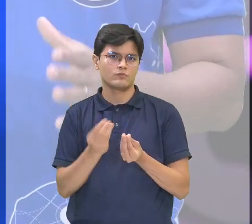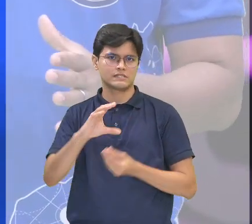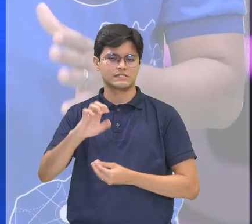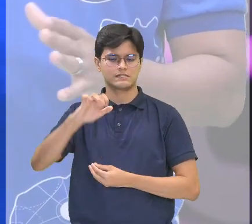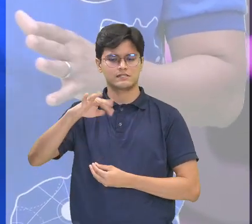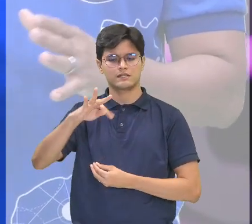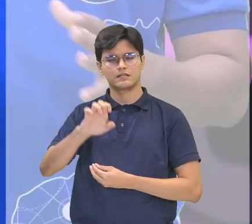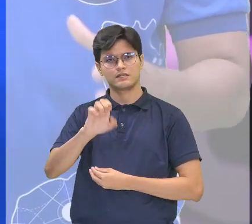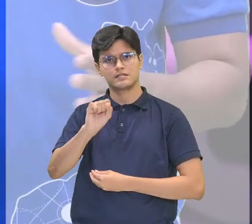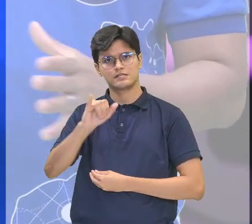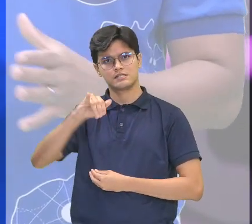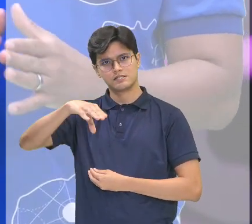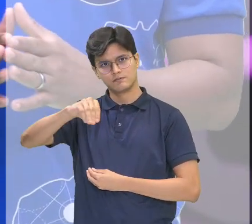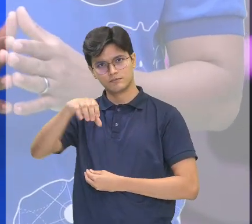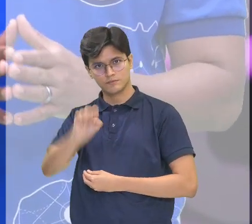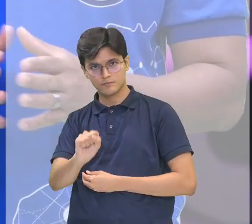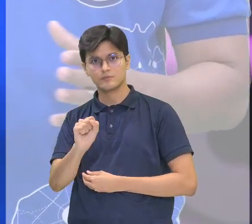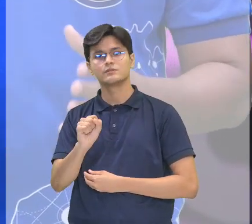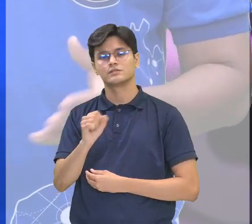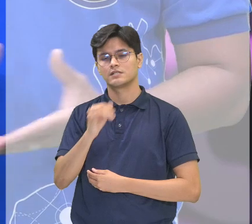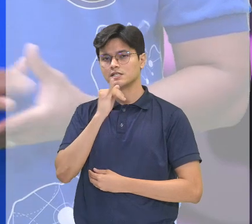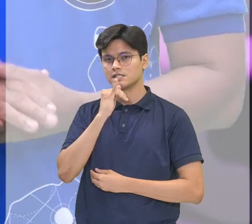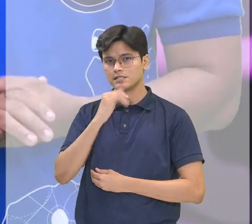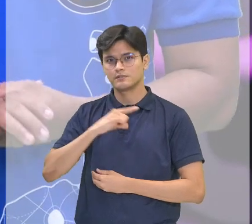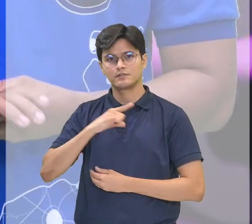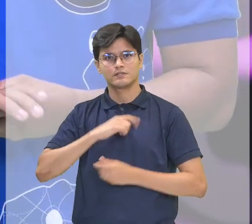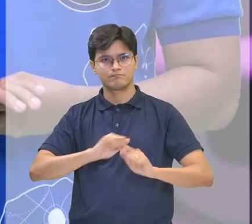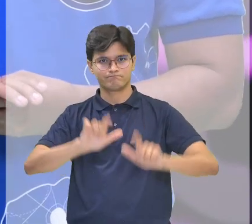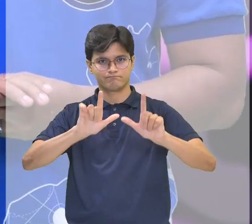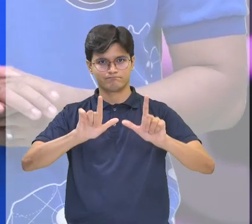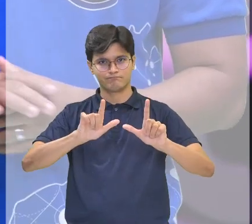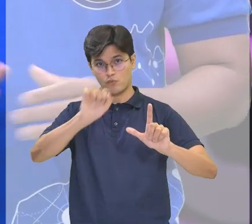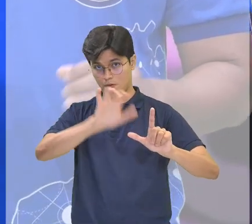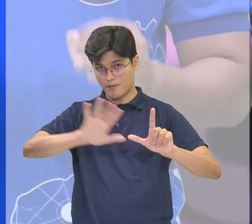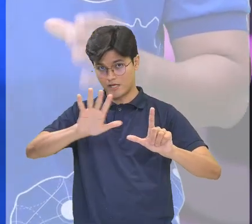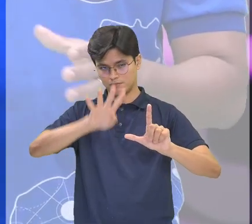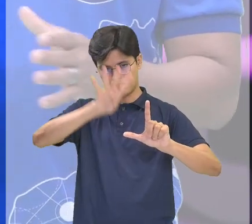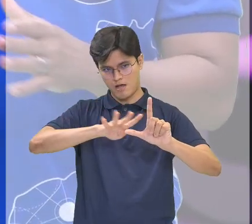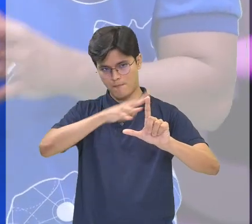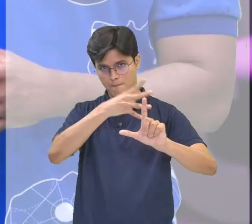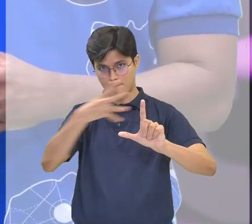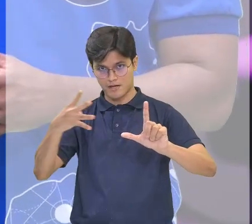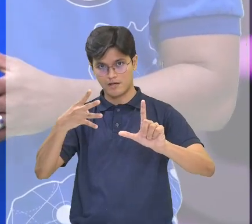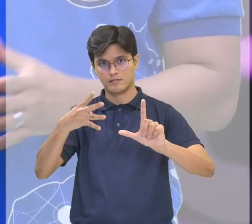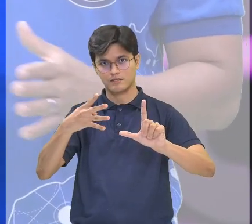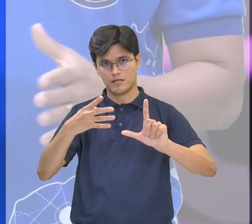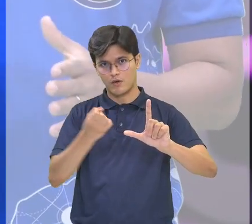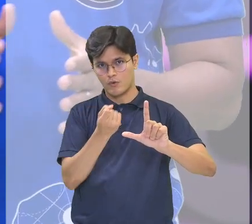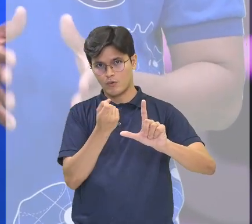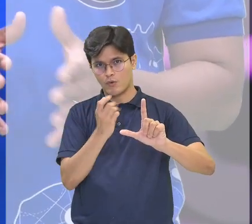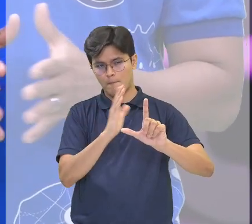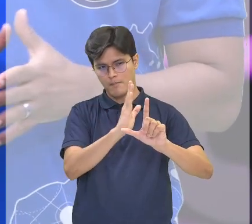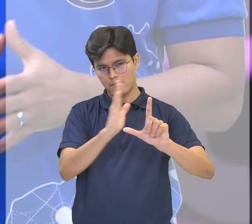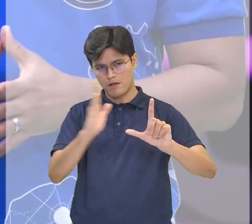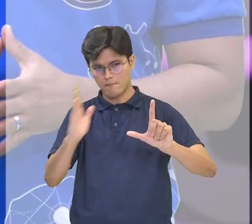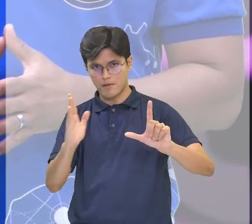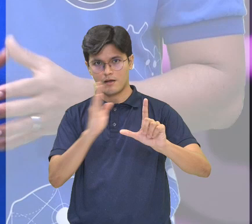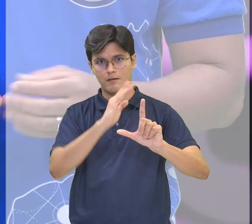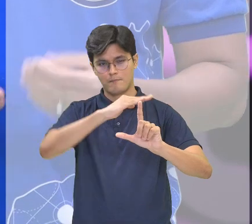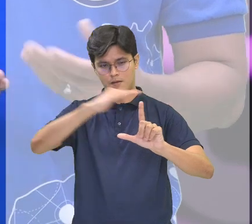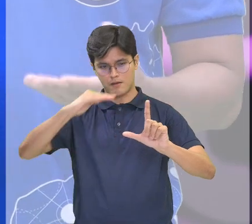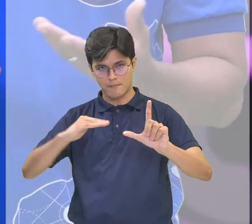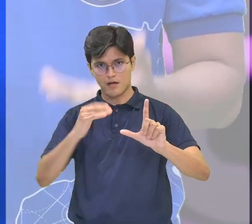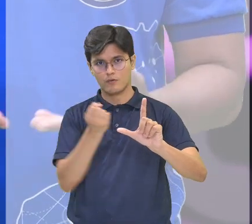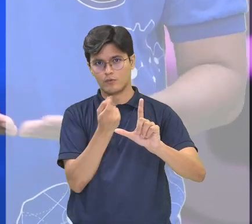ter agora uma placa dividida em 100 partes iguais, ok? E dessas 100 partes, eu vou aqui pegar